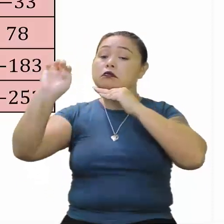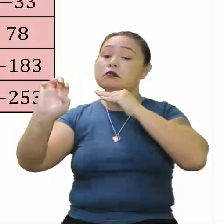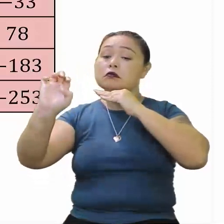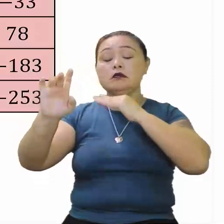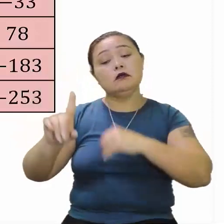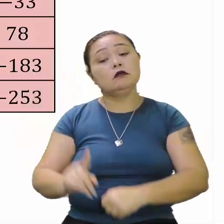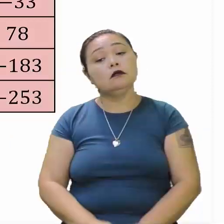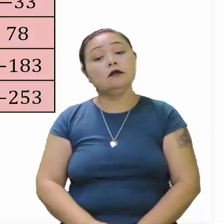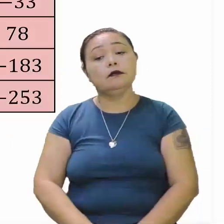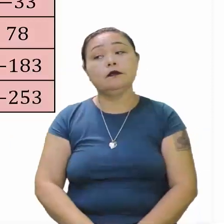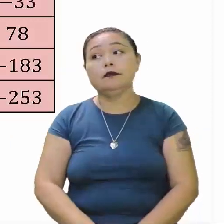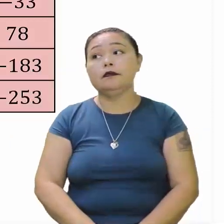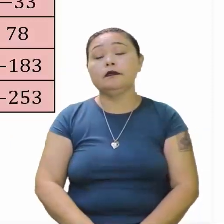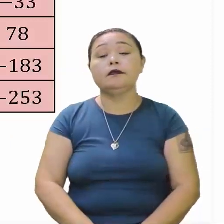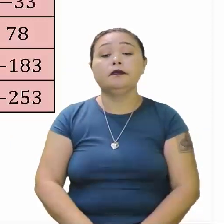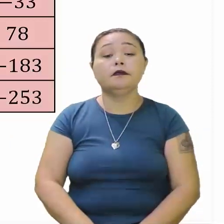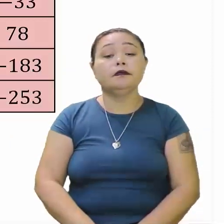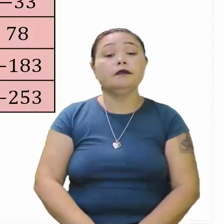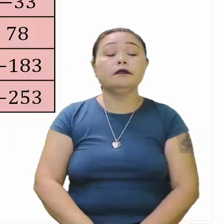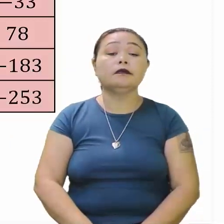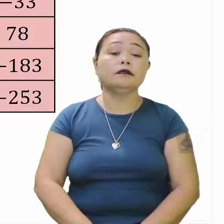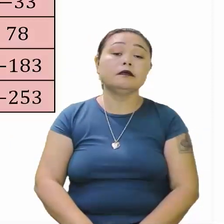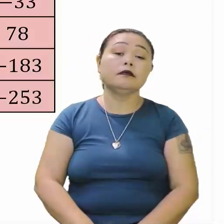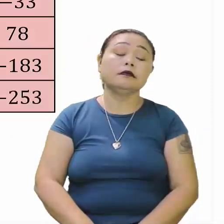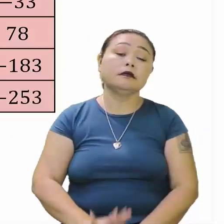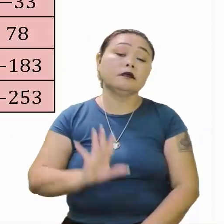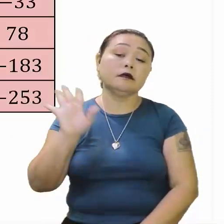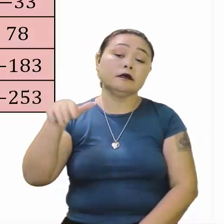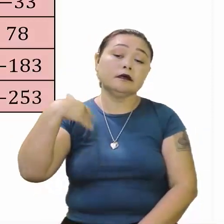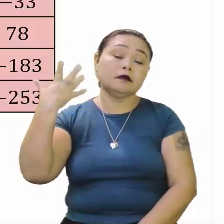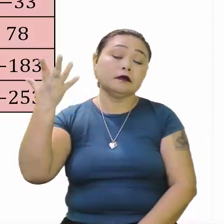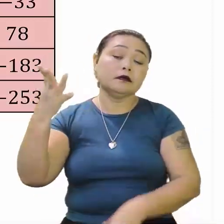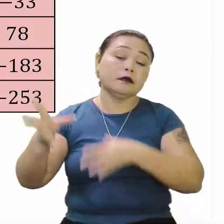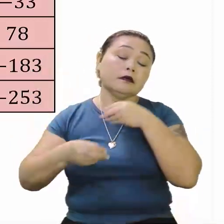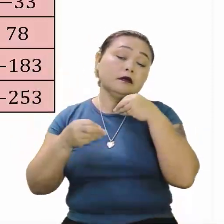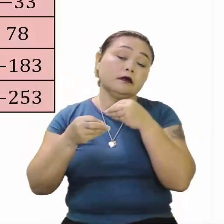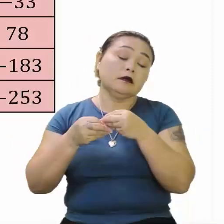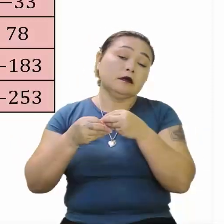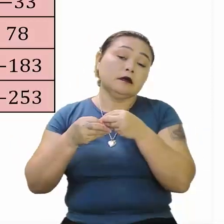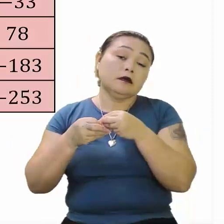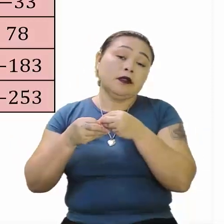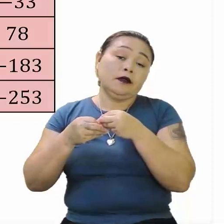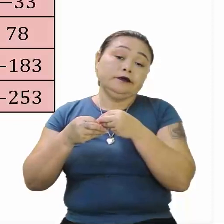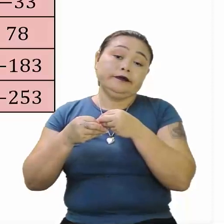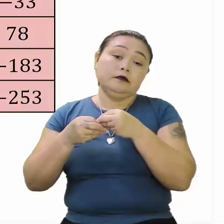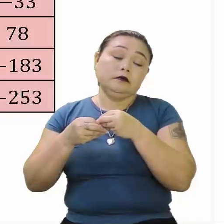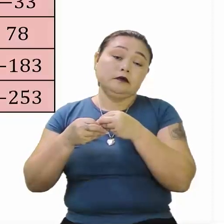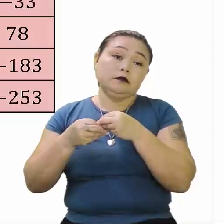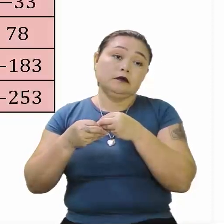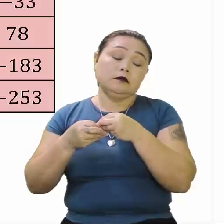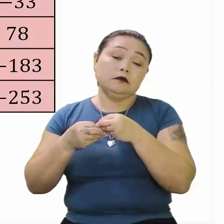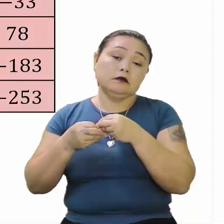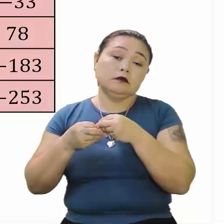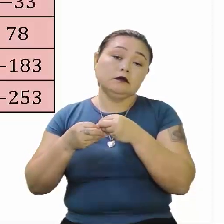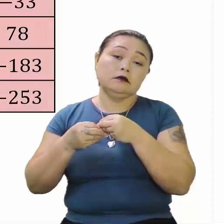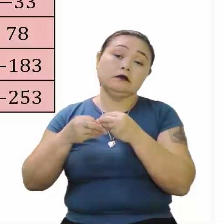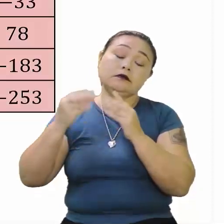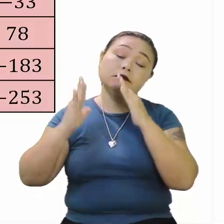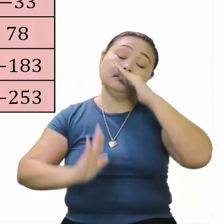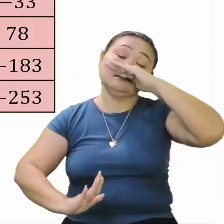ebulição. Então, só incrementando aqui, pessoal, permita aqui, ó, ponto